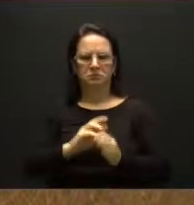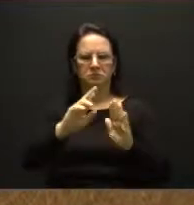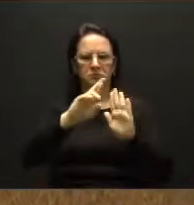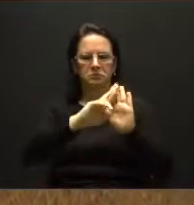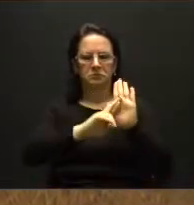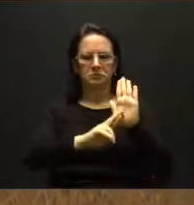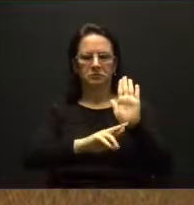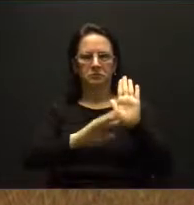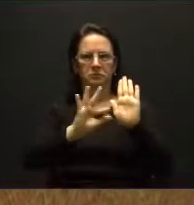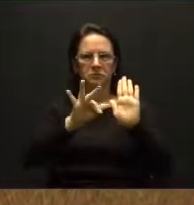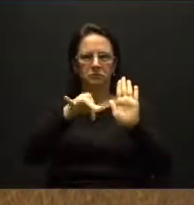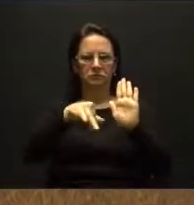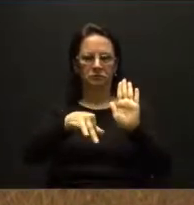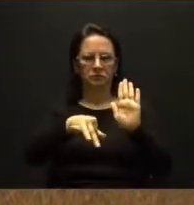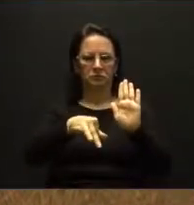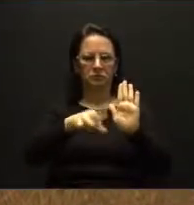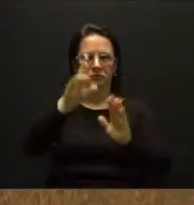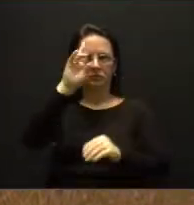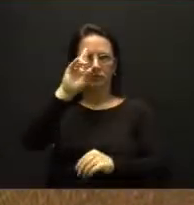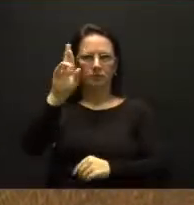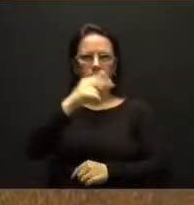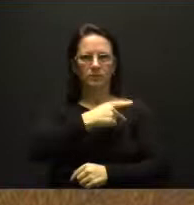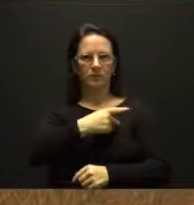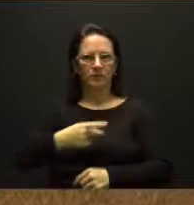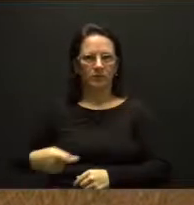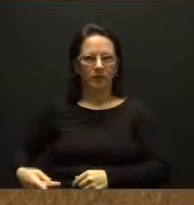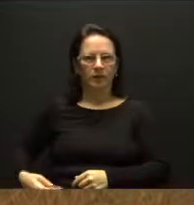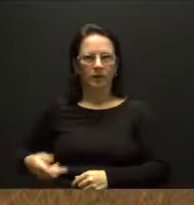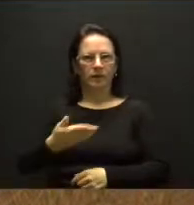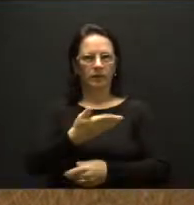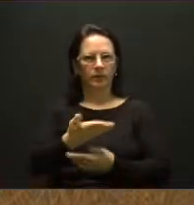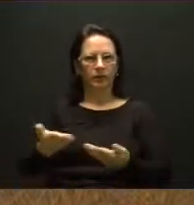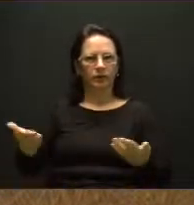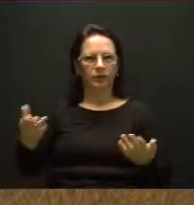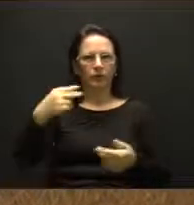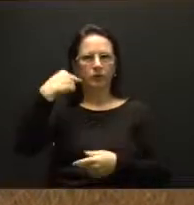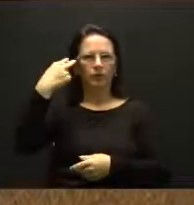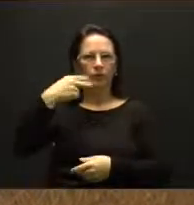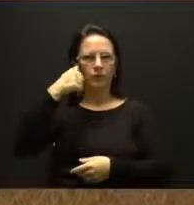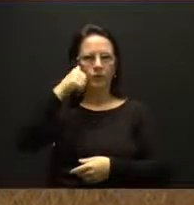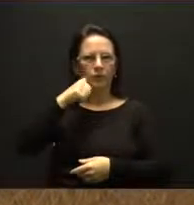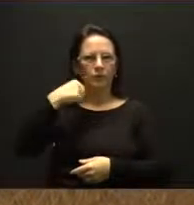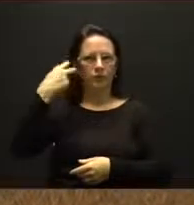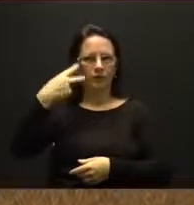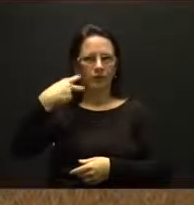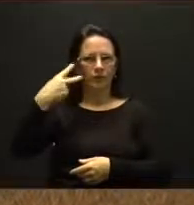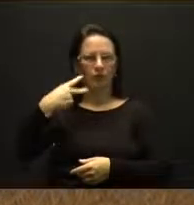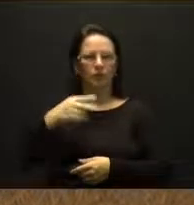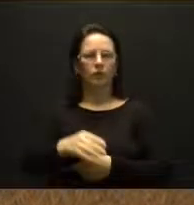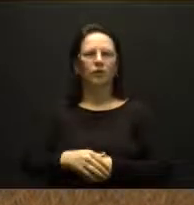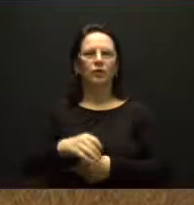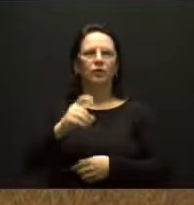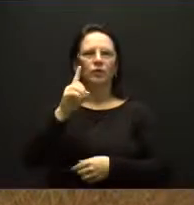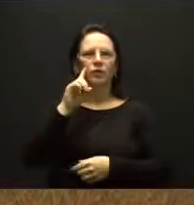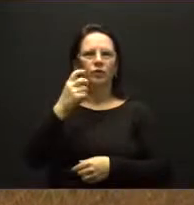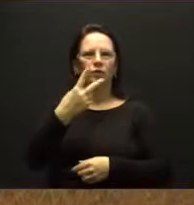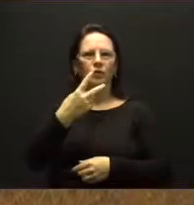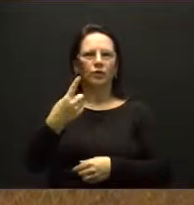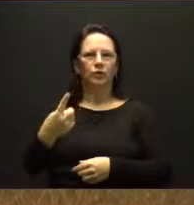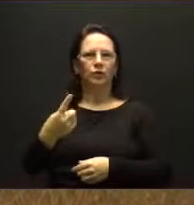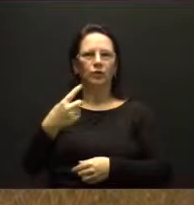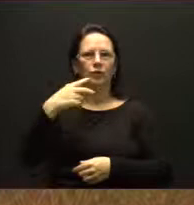afinal o senhor presidente senhores vereadores senhora vereadora aos 21 dias do mês de fevereiro